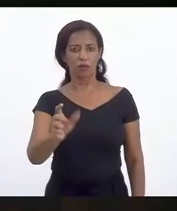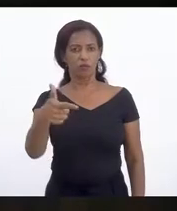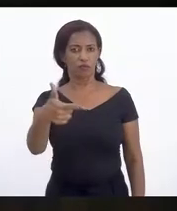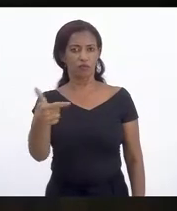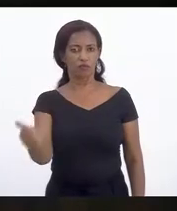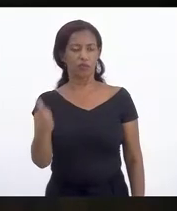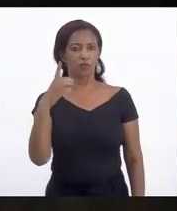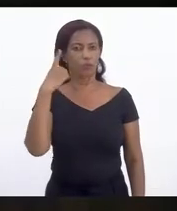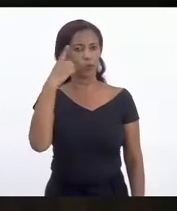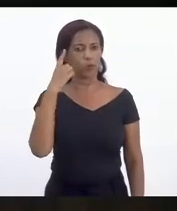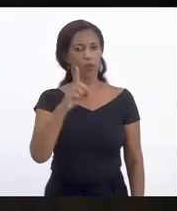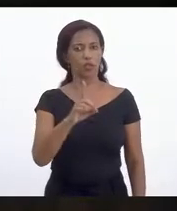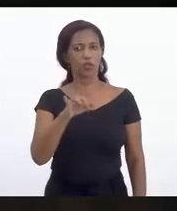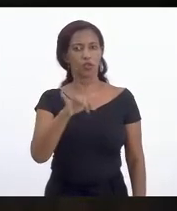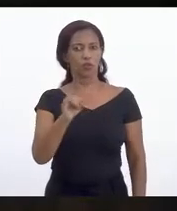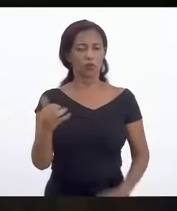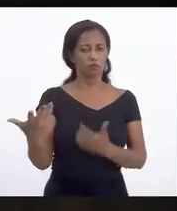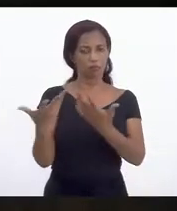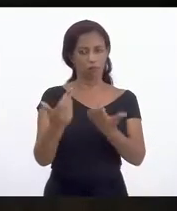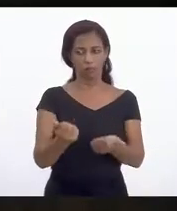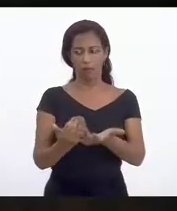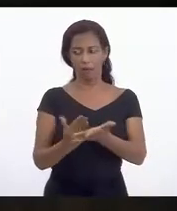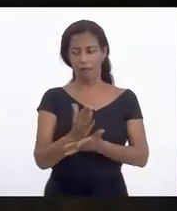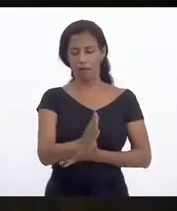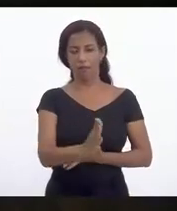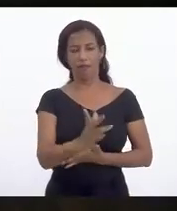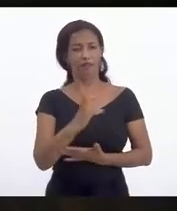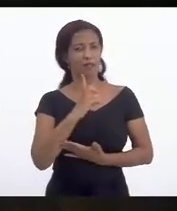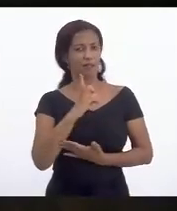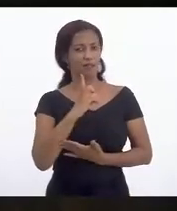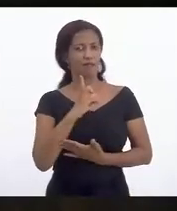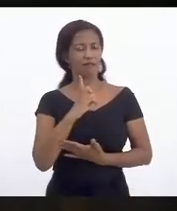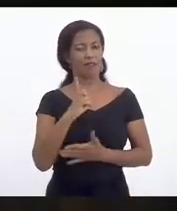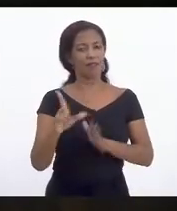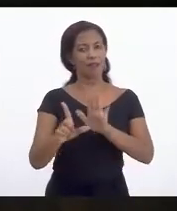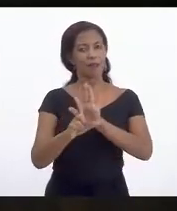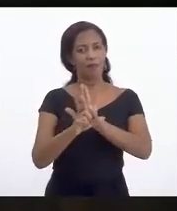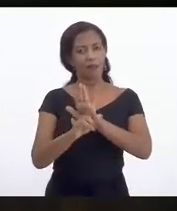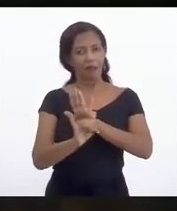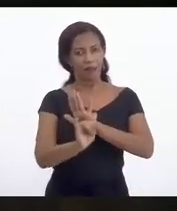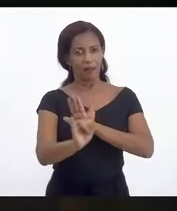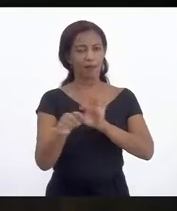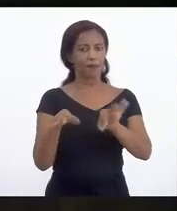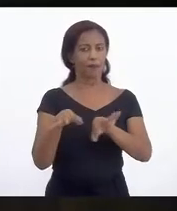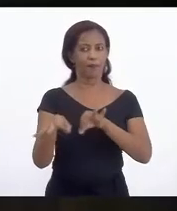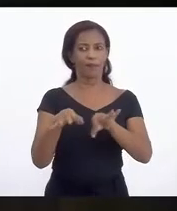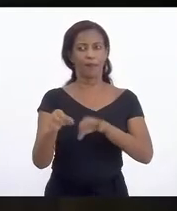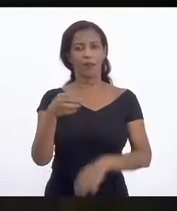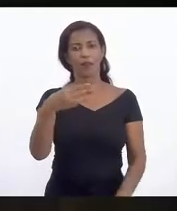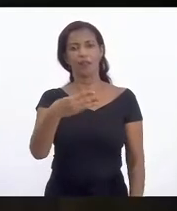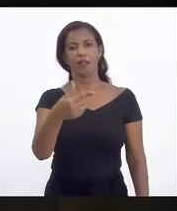5005/2021, do deputado Dionísio Lins. Os senhores que aprovam, permaneçam como estão, aprovado. Há sobre a mesa o PL